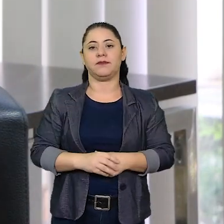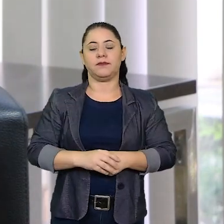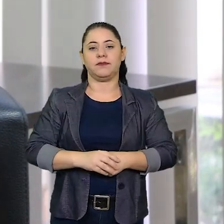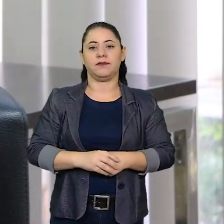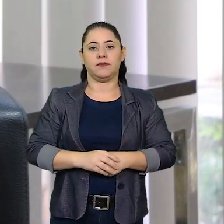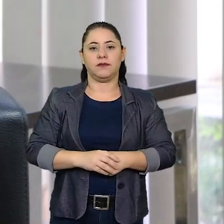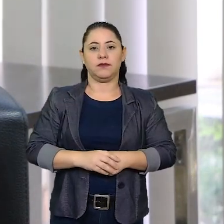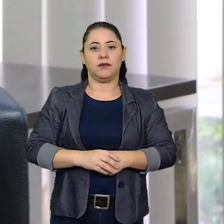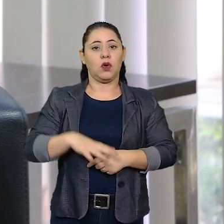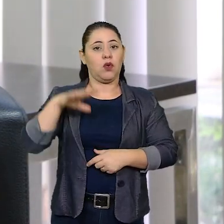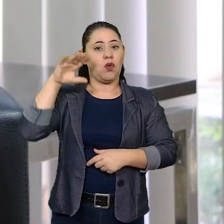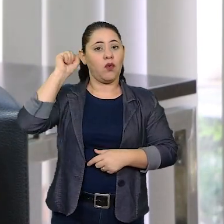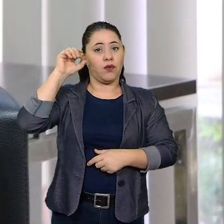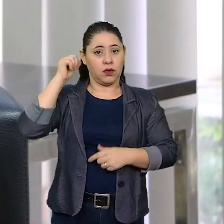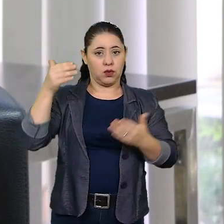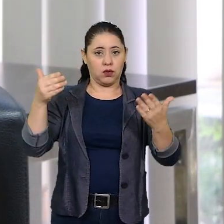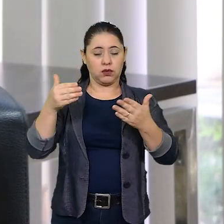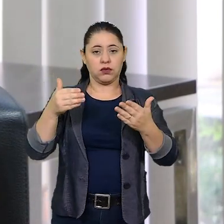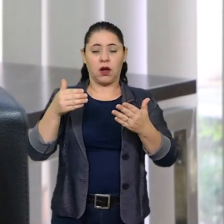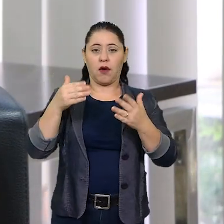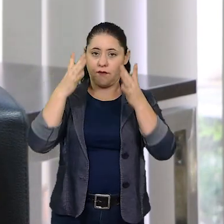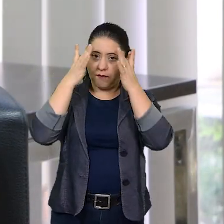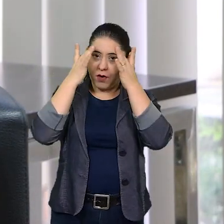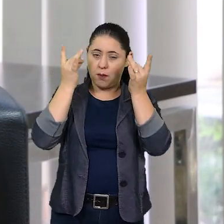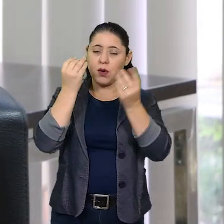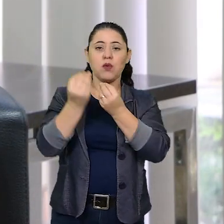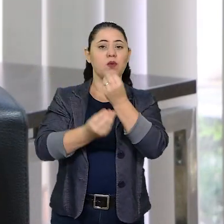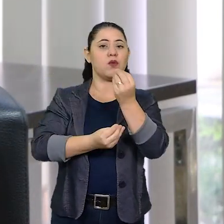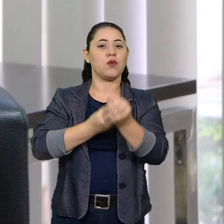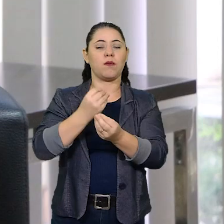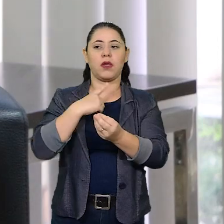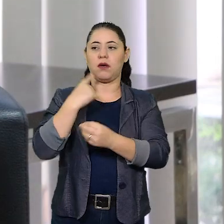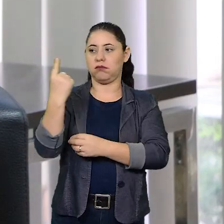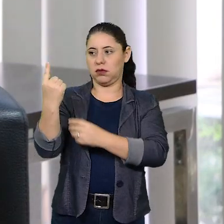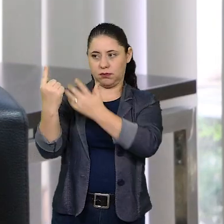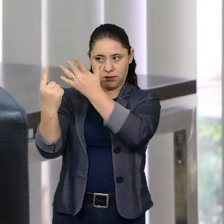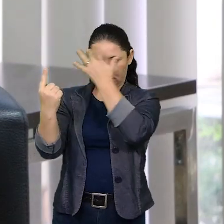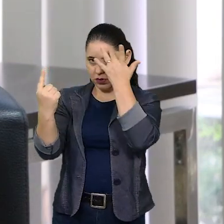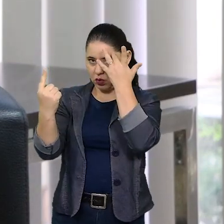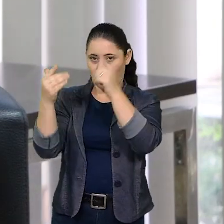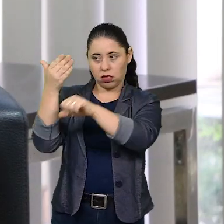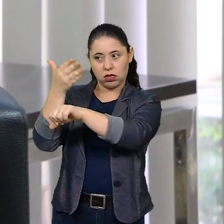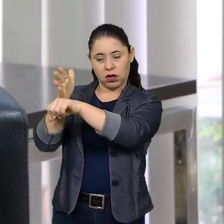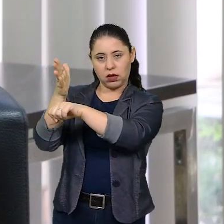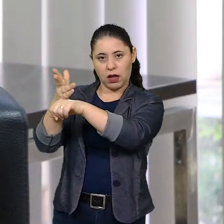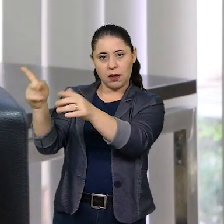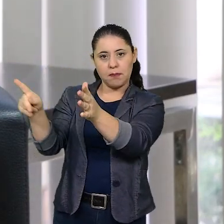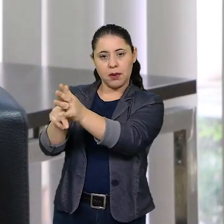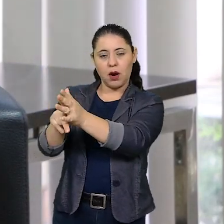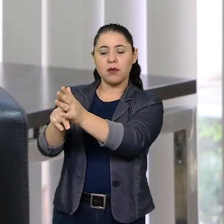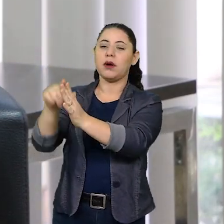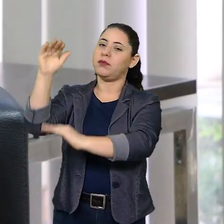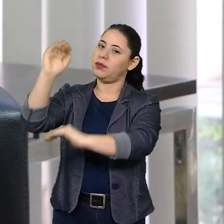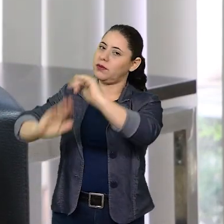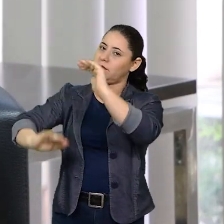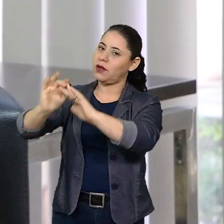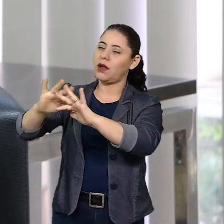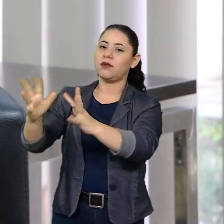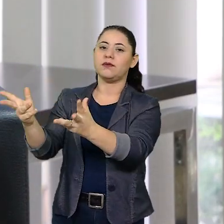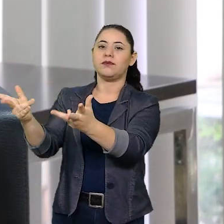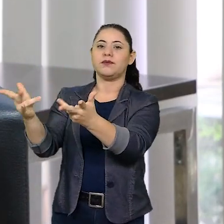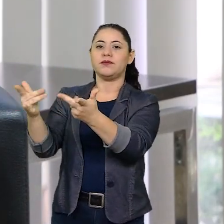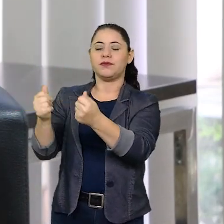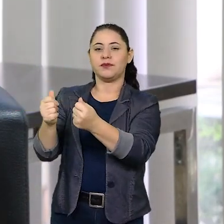feito? A escuta é formalizada através de uma pessoa treinada para